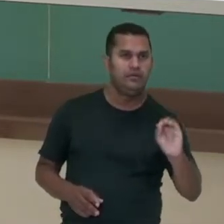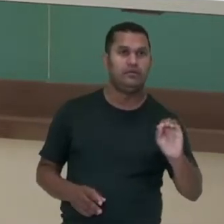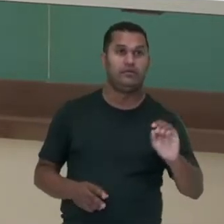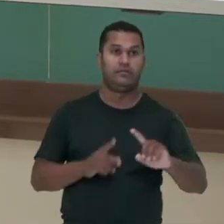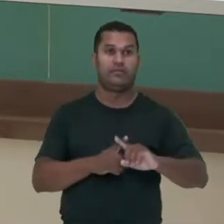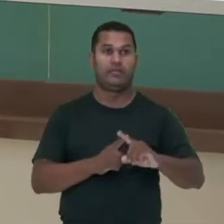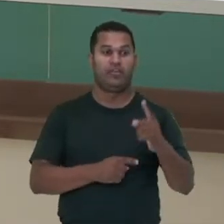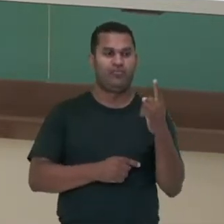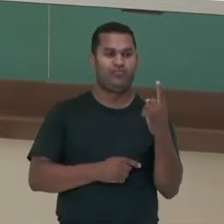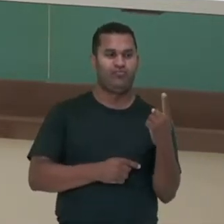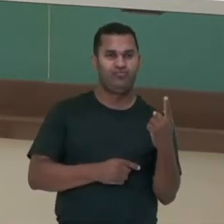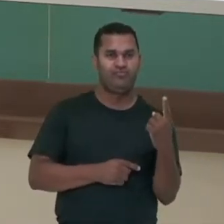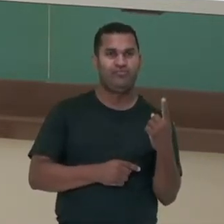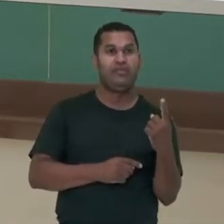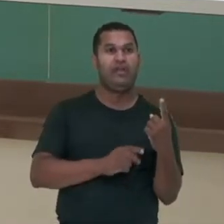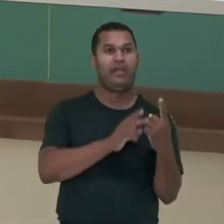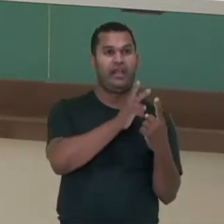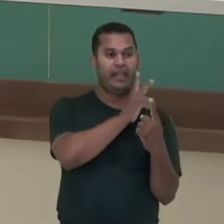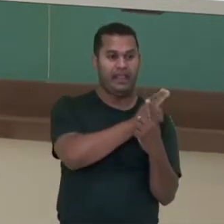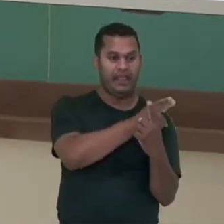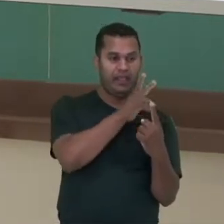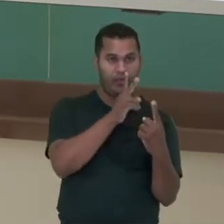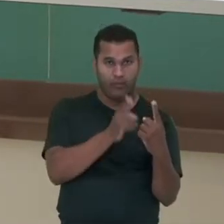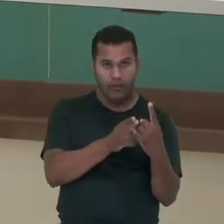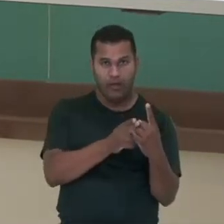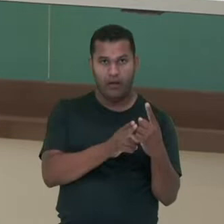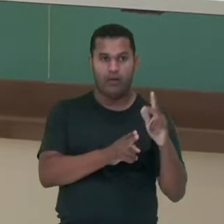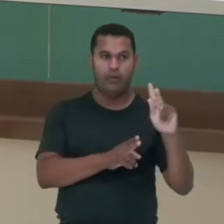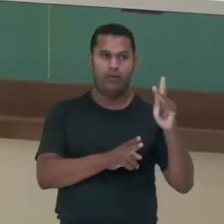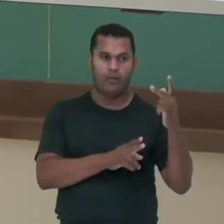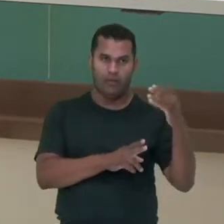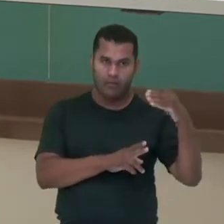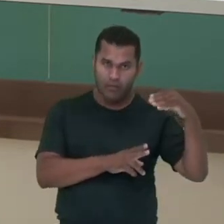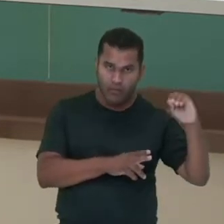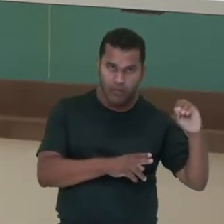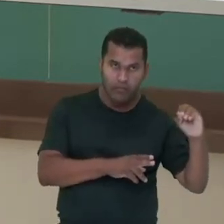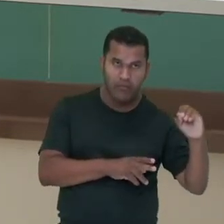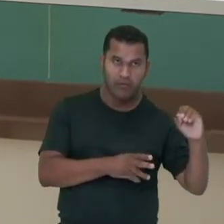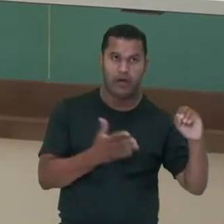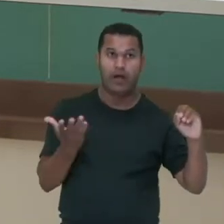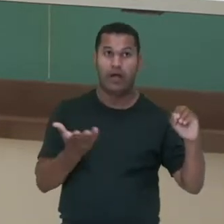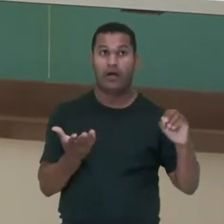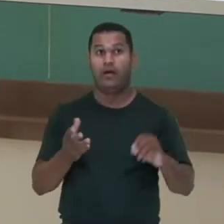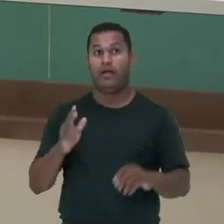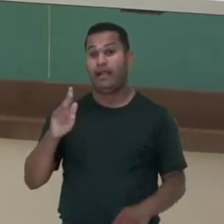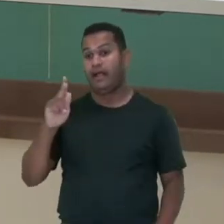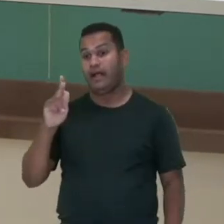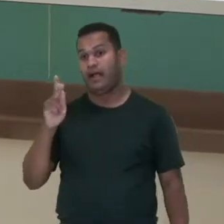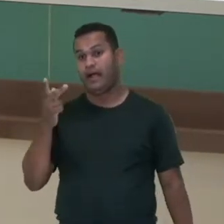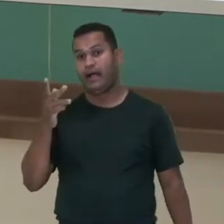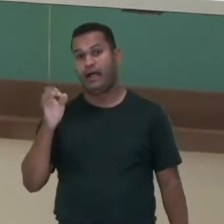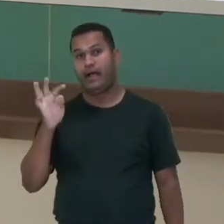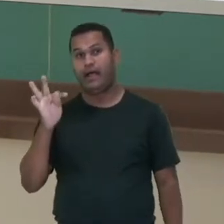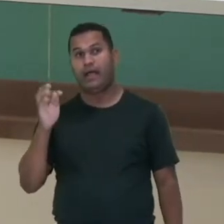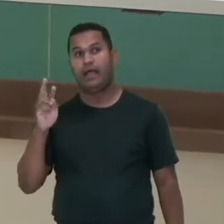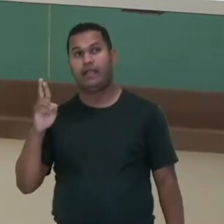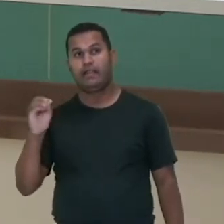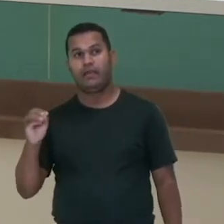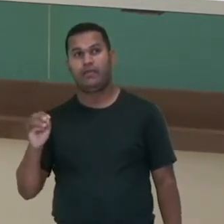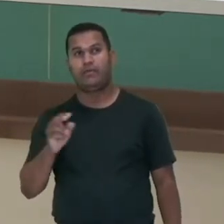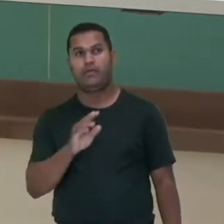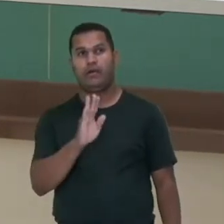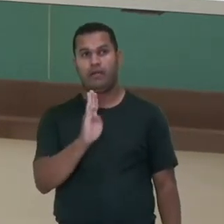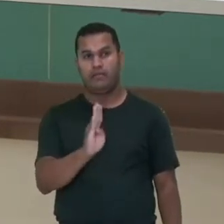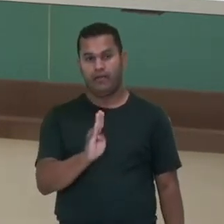um heterozigoto, ou seja, você pode perceber que são genes diferentes, Bzão e Bzinho, quer dizer, genes diferentes não, alelos diferentes do mesmo